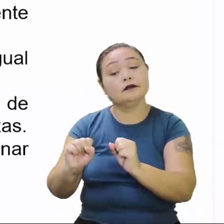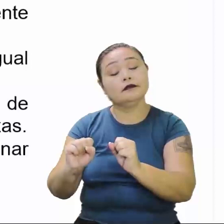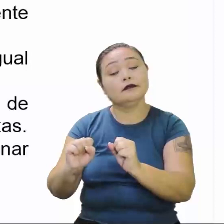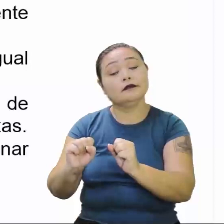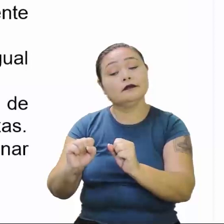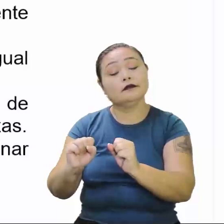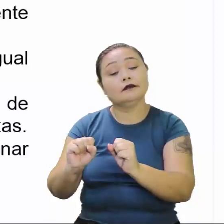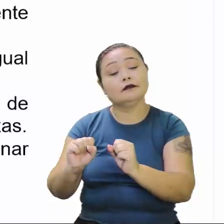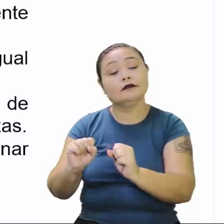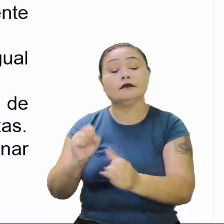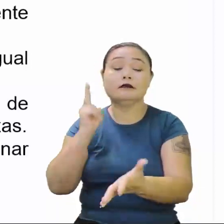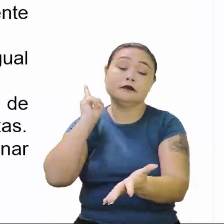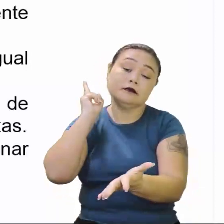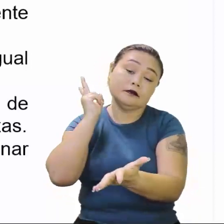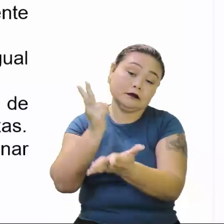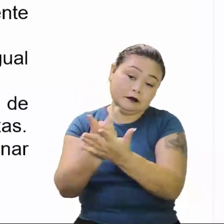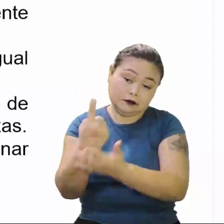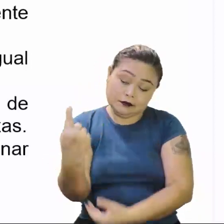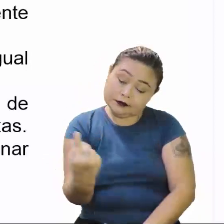o mesmo elemento químico